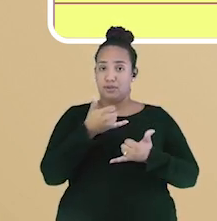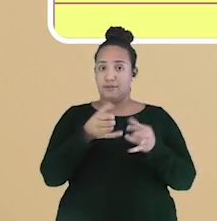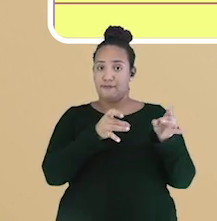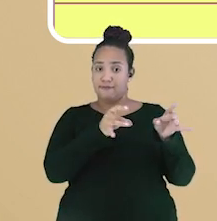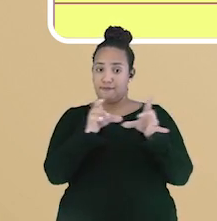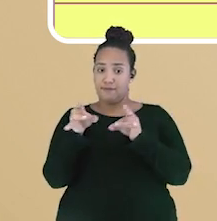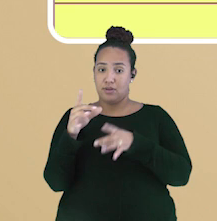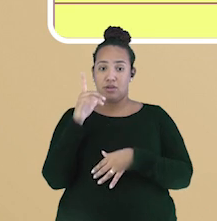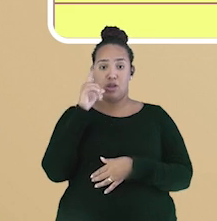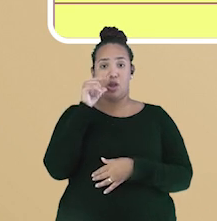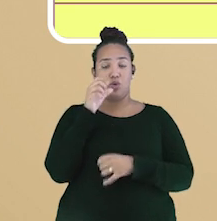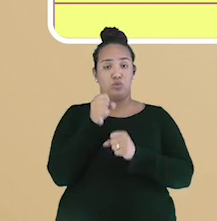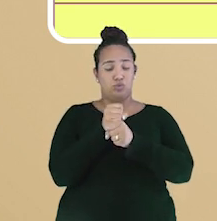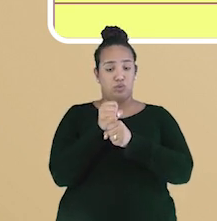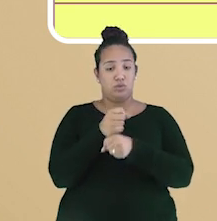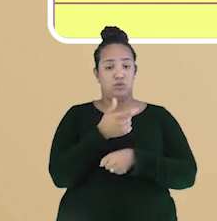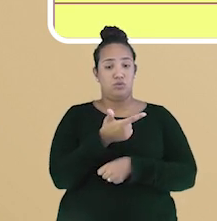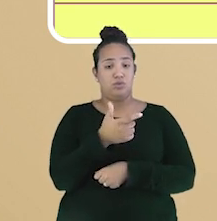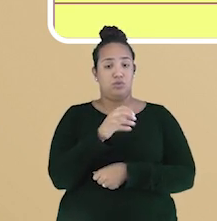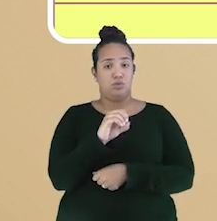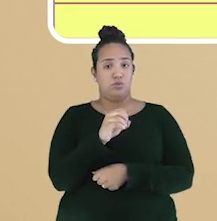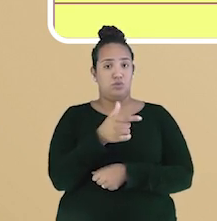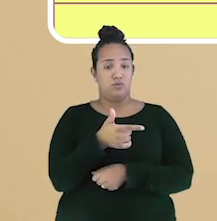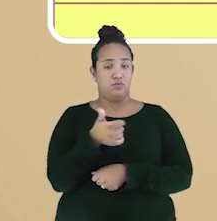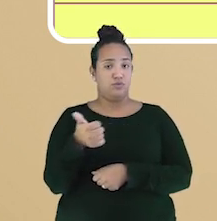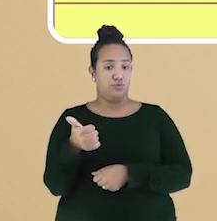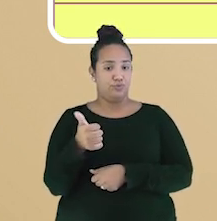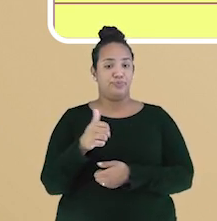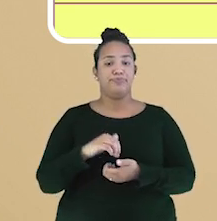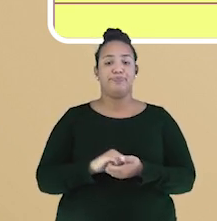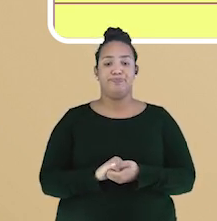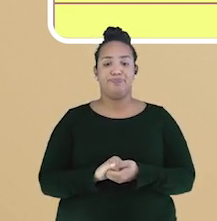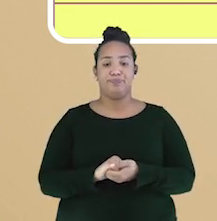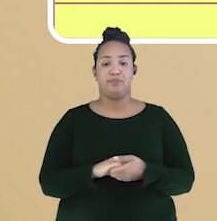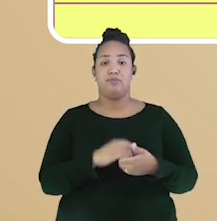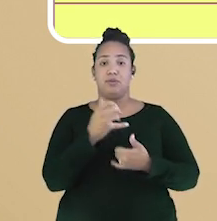vendidos em uma loja no ano de 2021